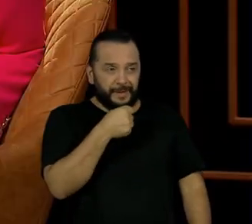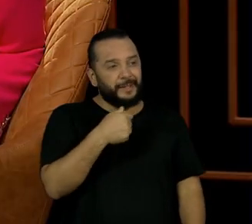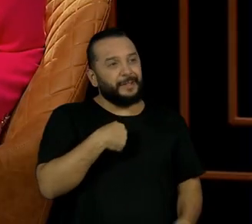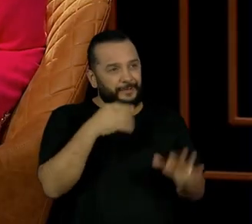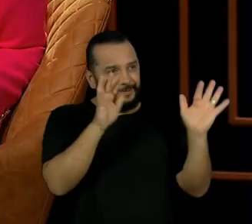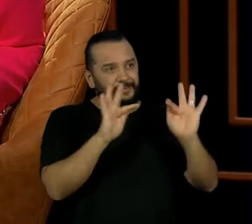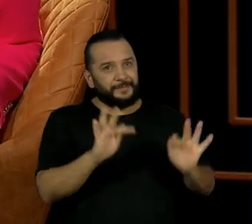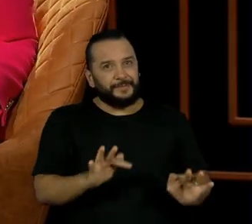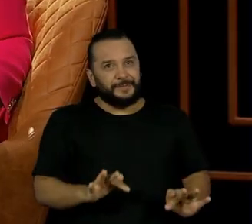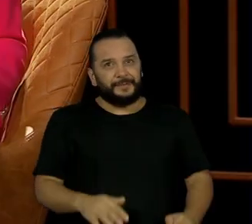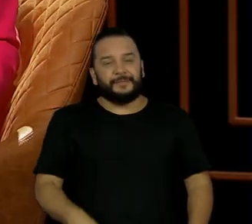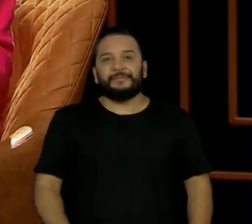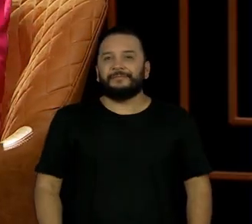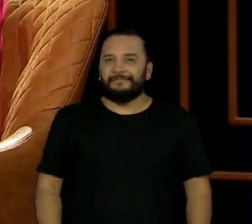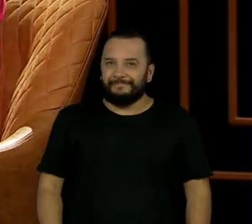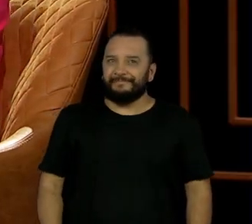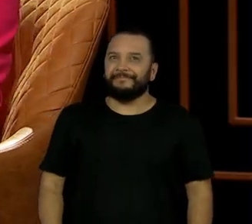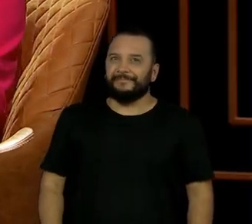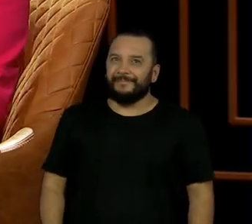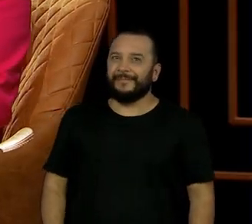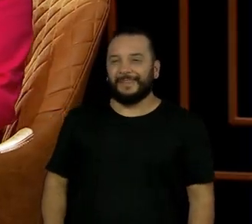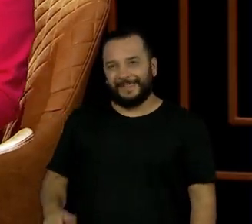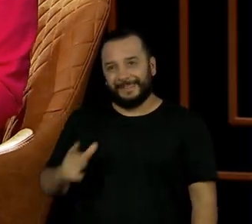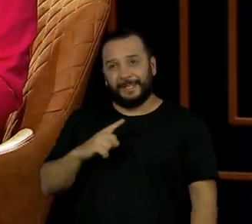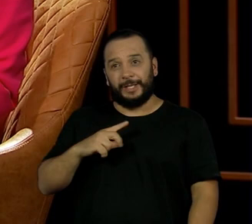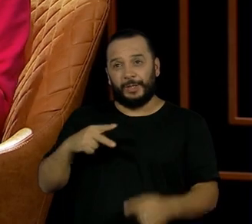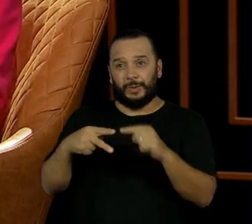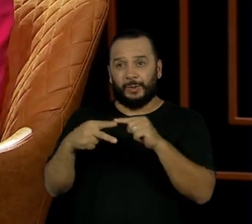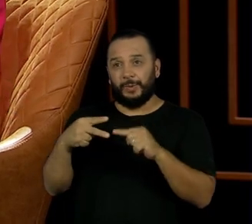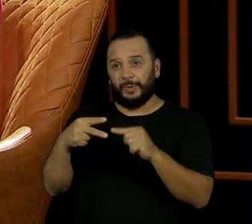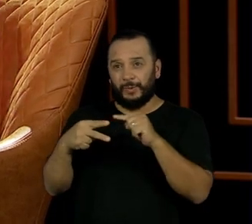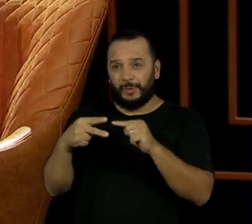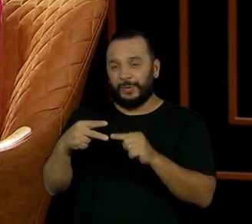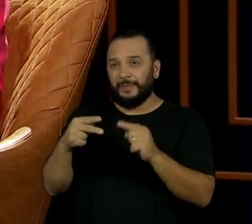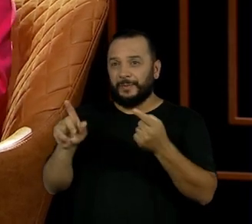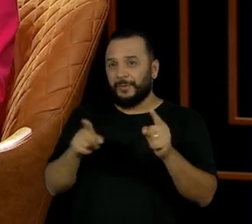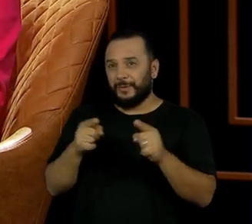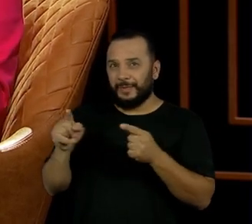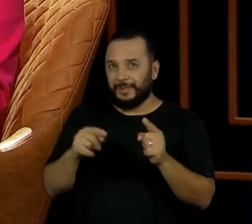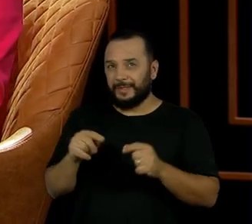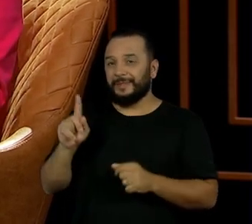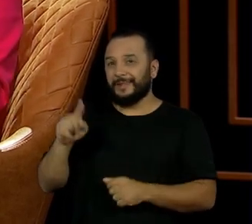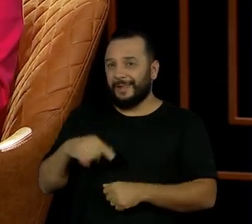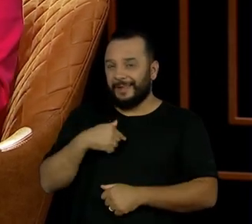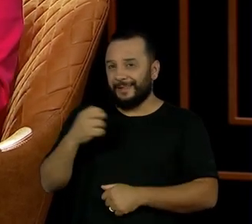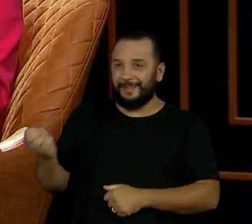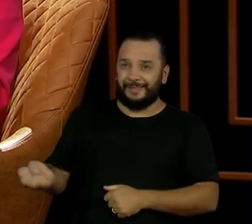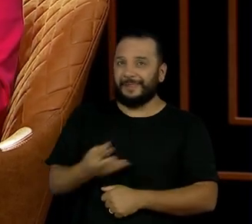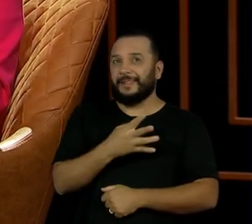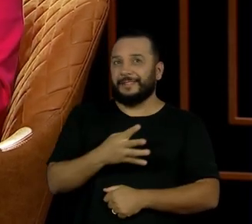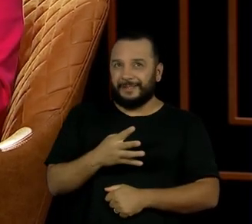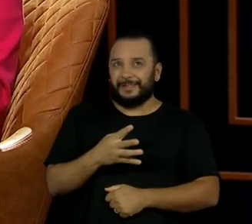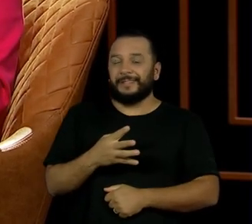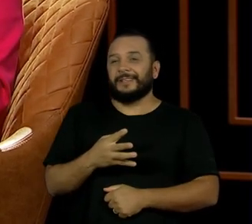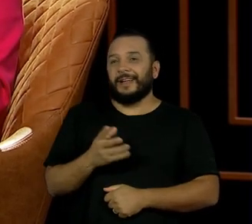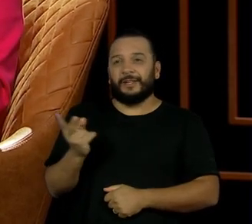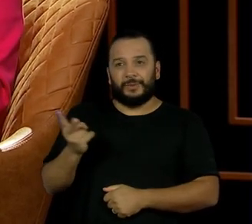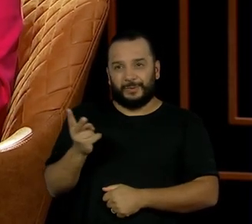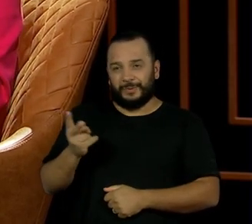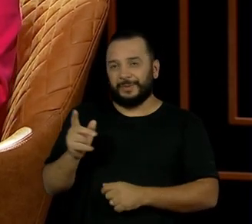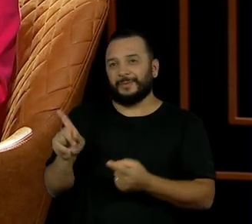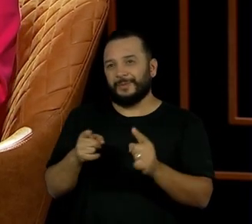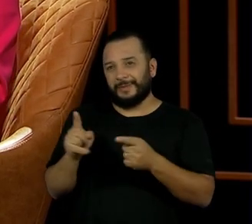feliz eu tenho duas músicas que eu gostaria de fazer aqui são inéditas ambas